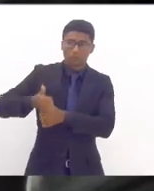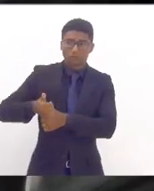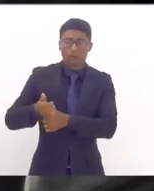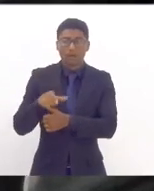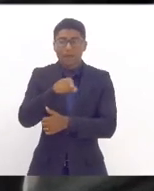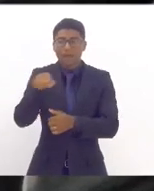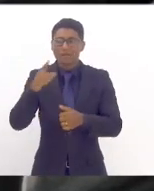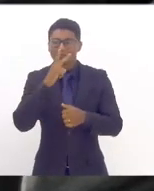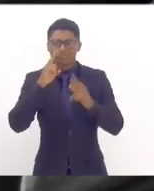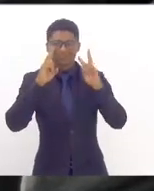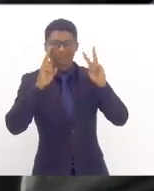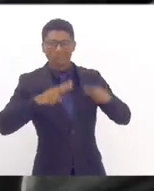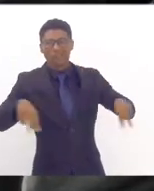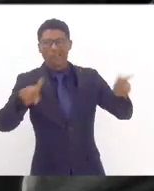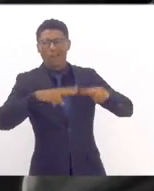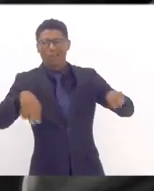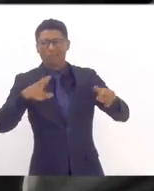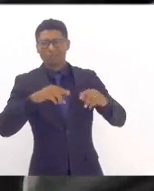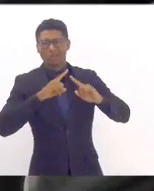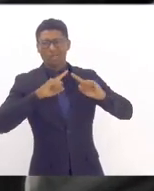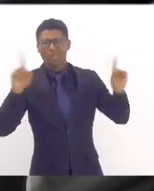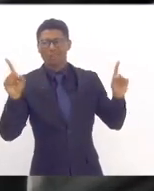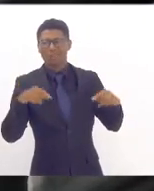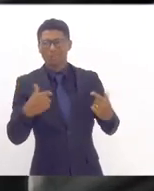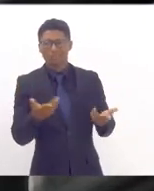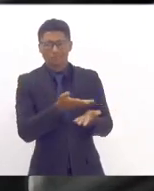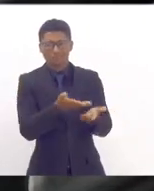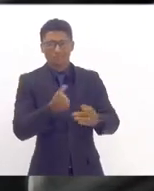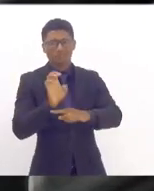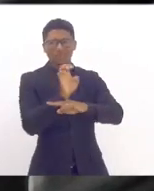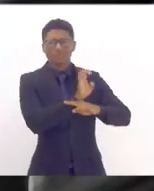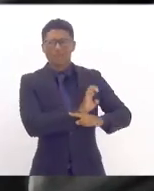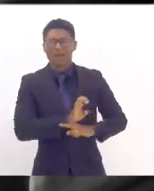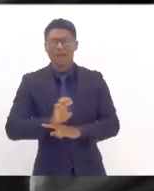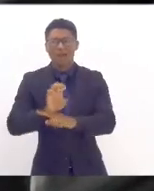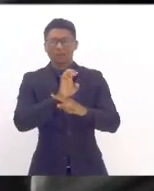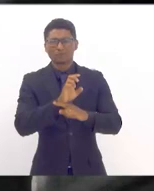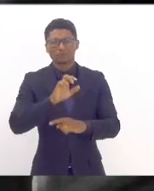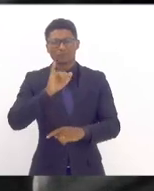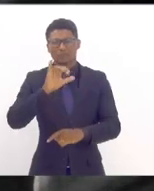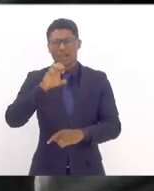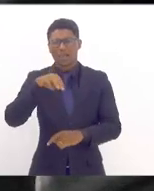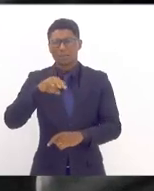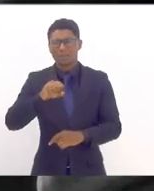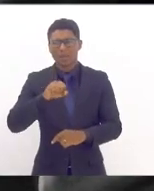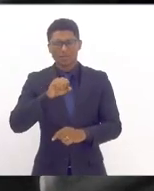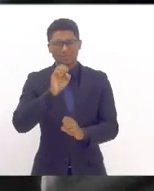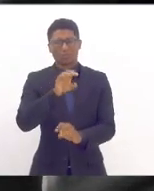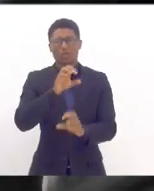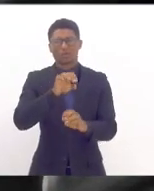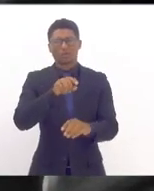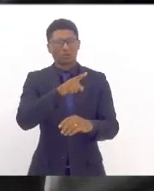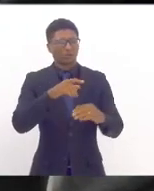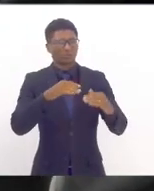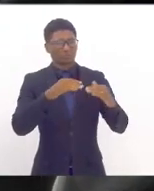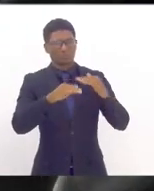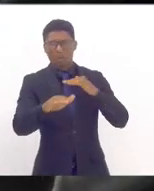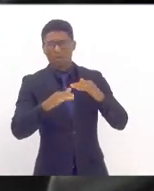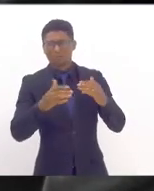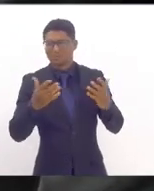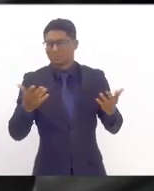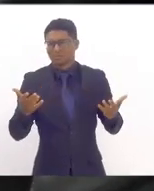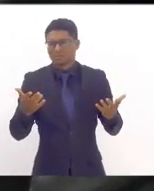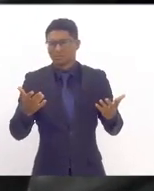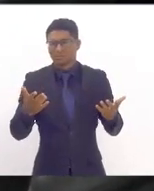crítica alergia dos Estados não cumprir com esse semestre Educacional só falta o estado do Rio de Janeiro estado de Minas Gerais